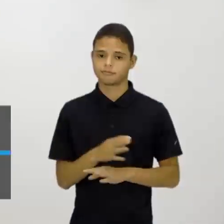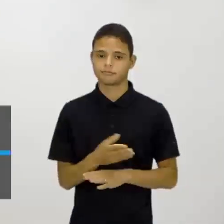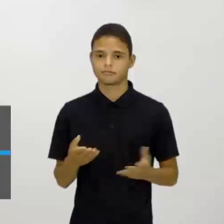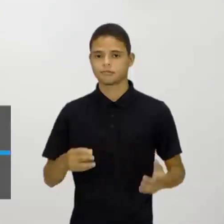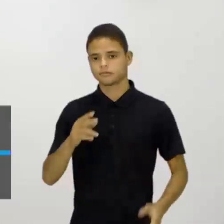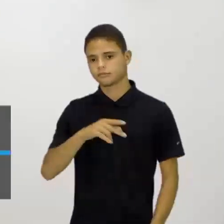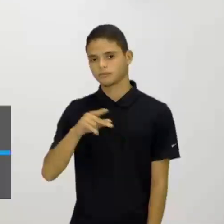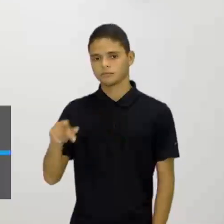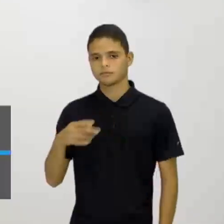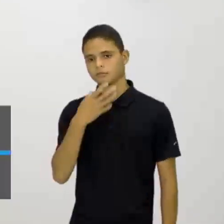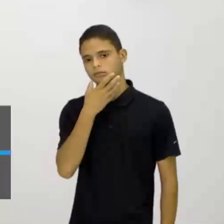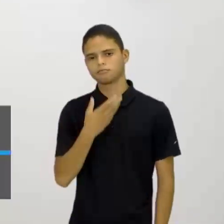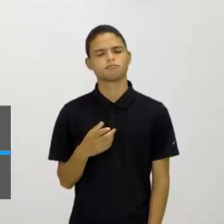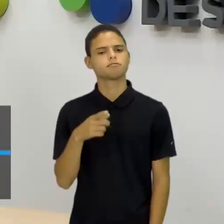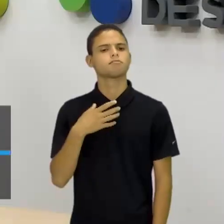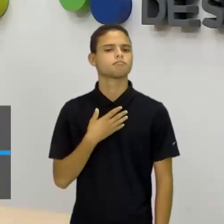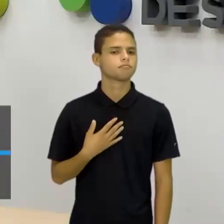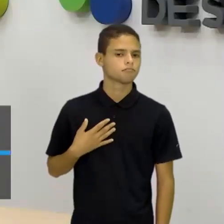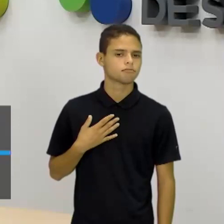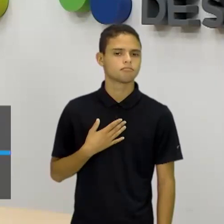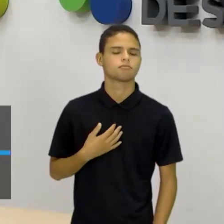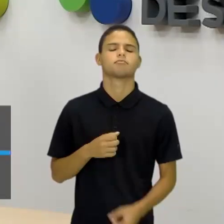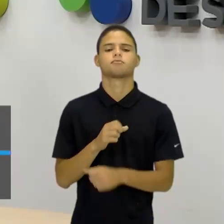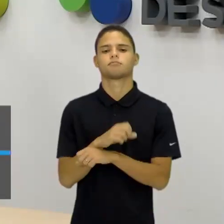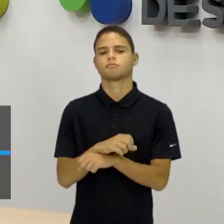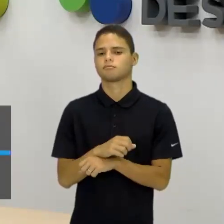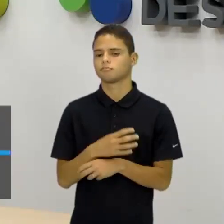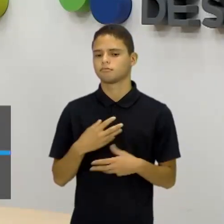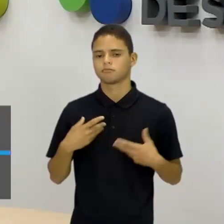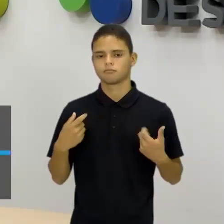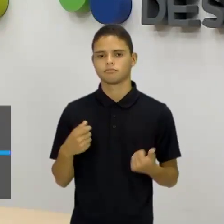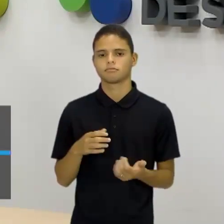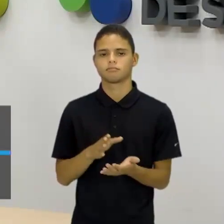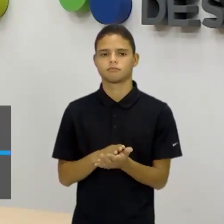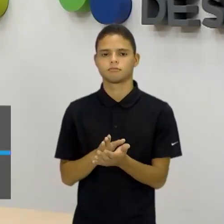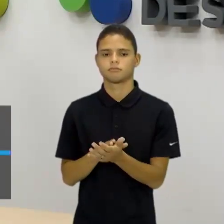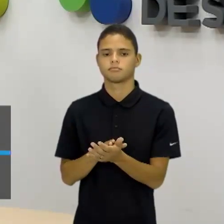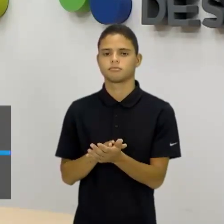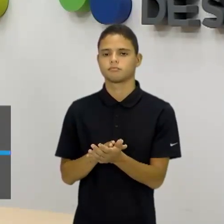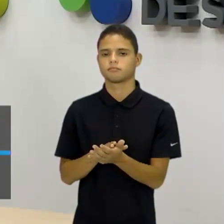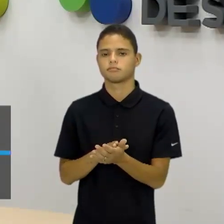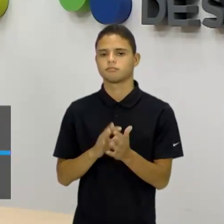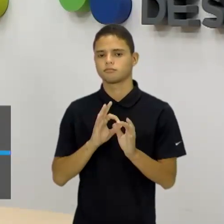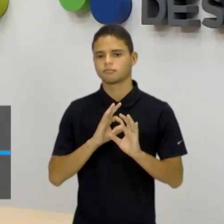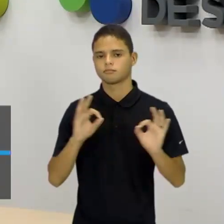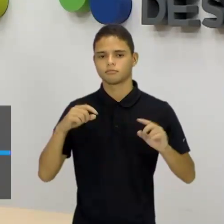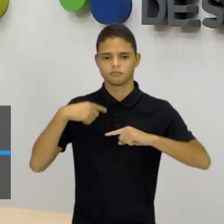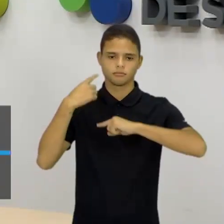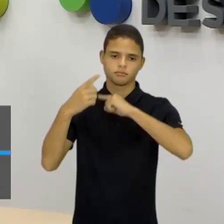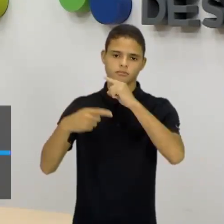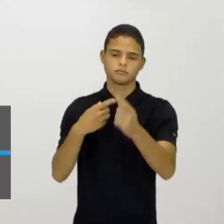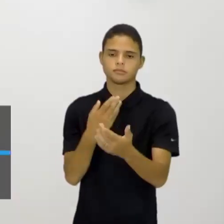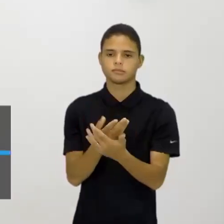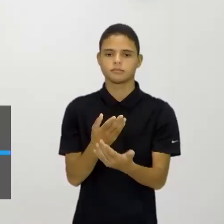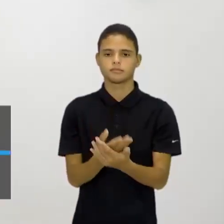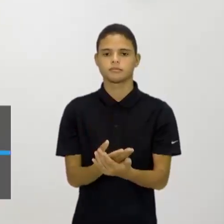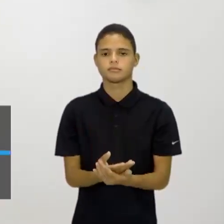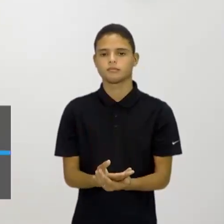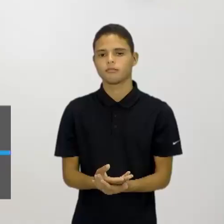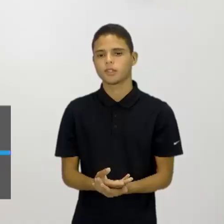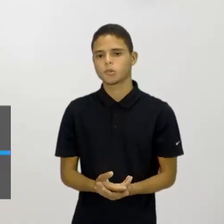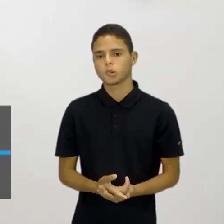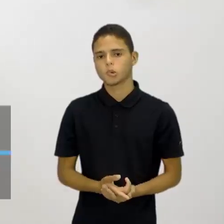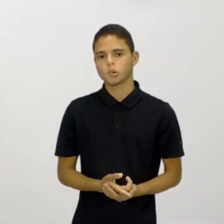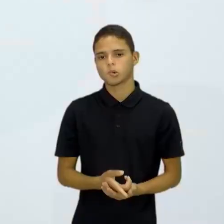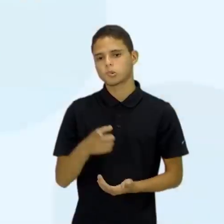Professor rosto o que que você achou da aula aí bacana prosa como sempre né Então tá de parabéns aí e vamos para a próxima né Vamos pra próxima e